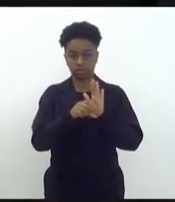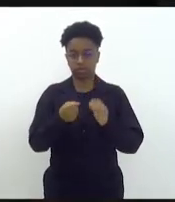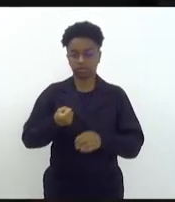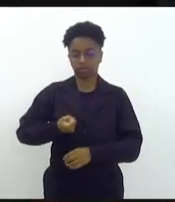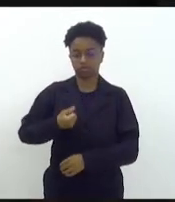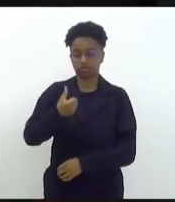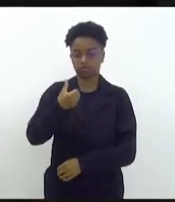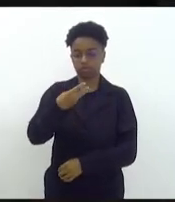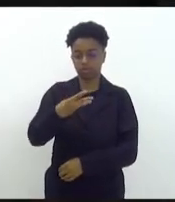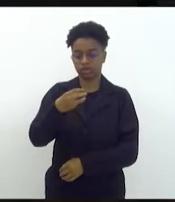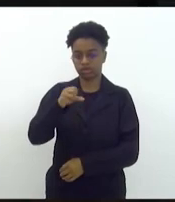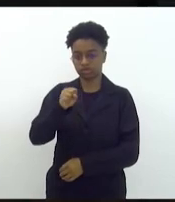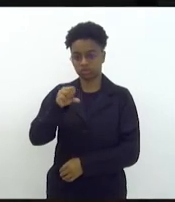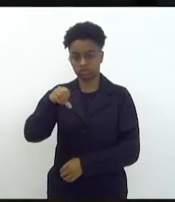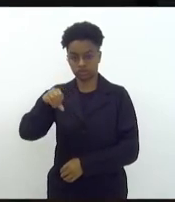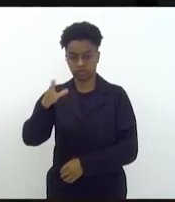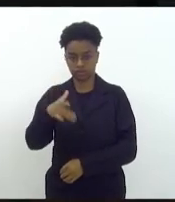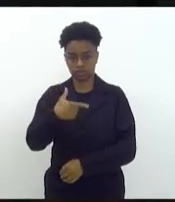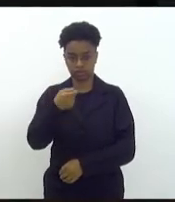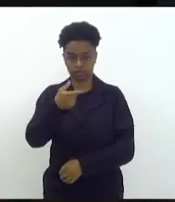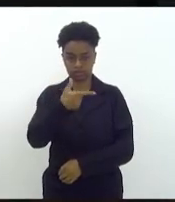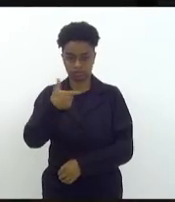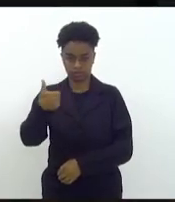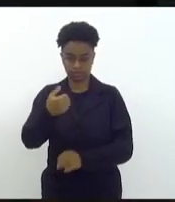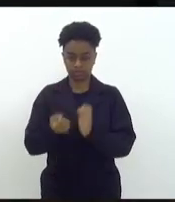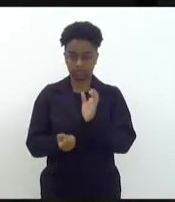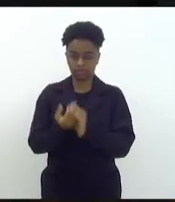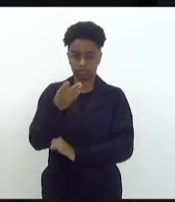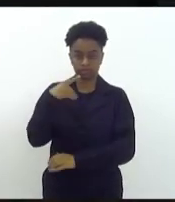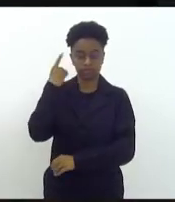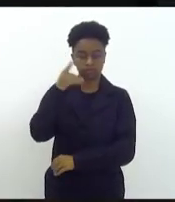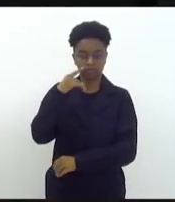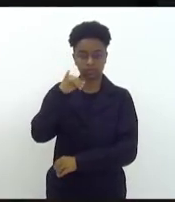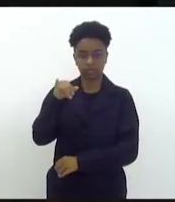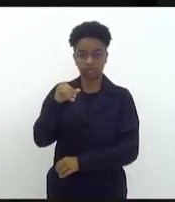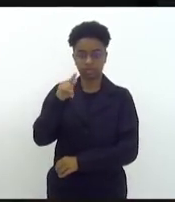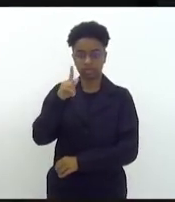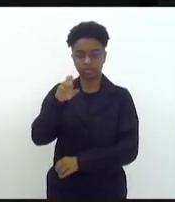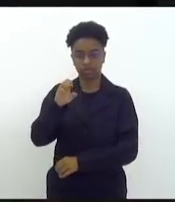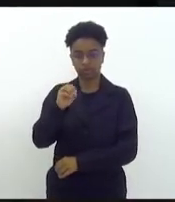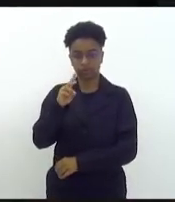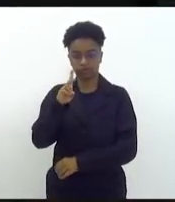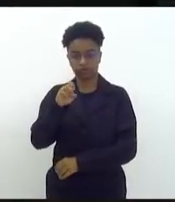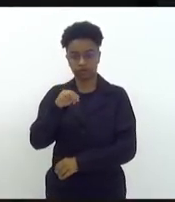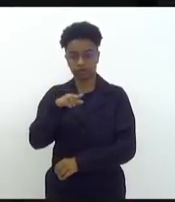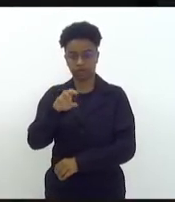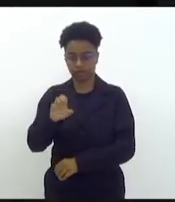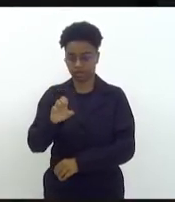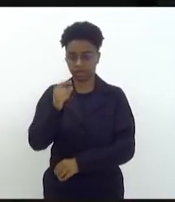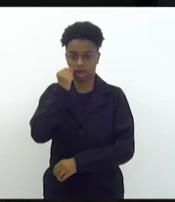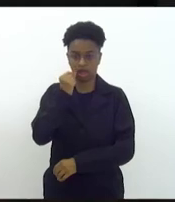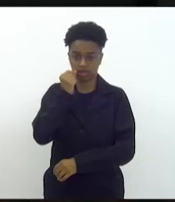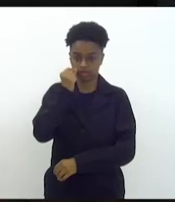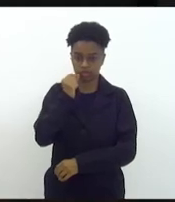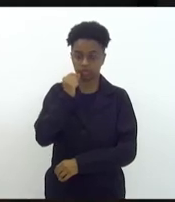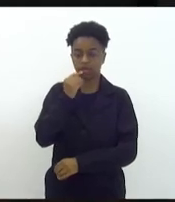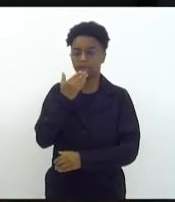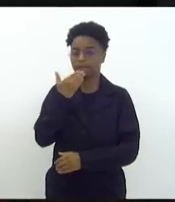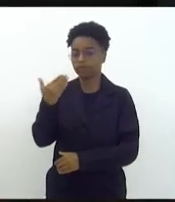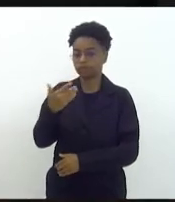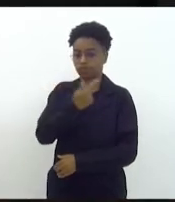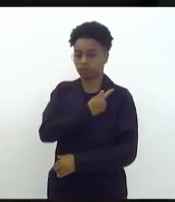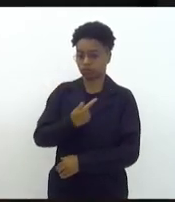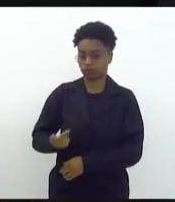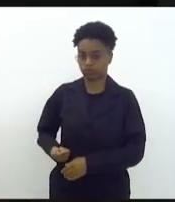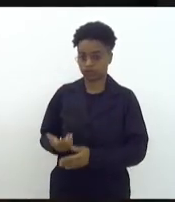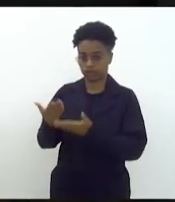número 389 2021 de autoria do deputado Giovani ratinho que solicita o Excelentíssimo Senhor governador